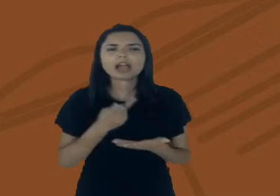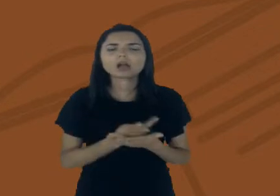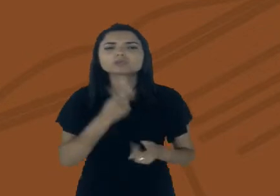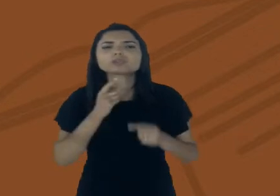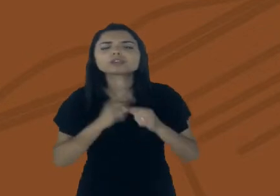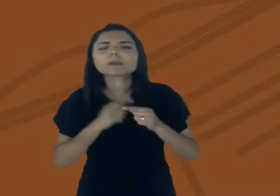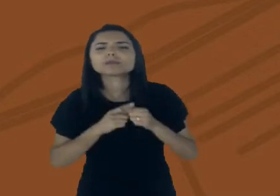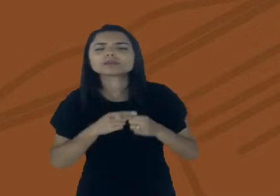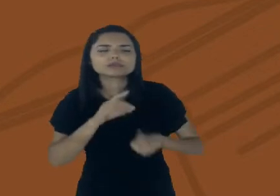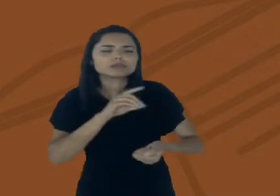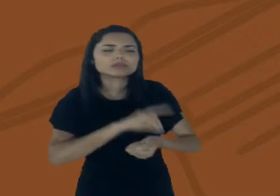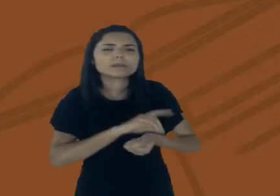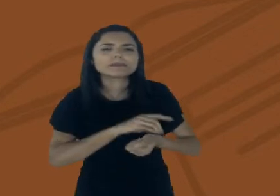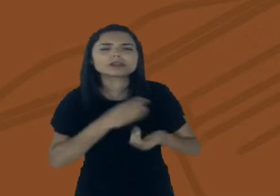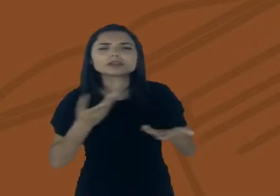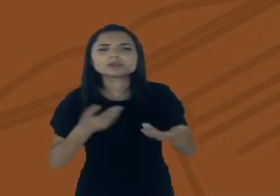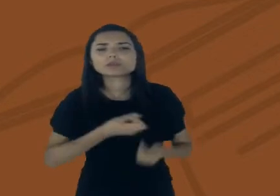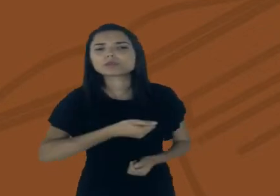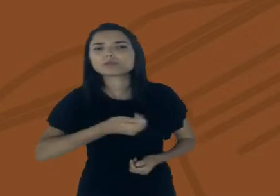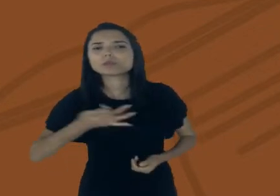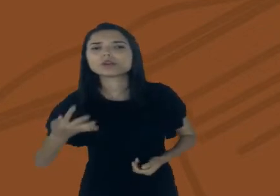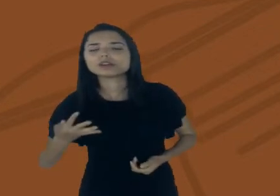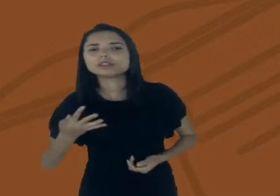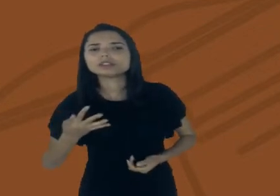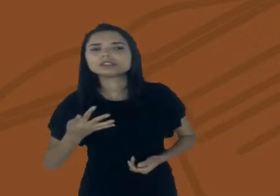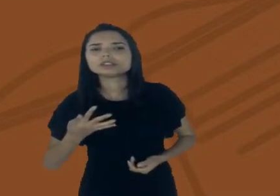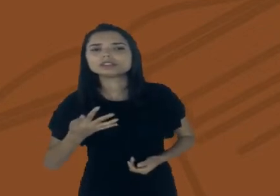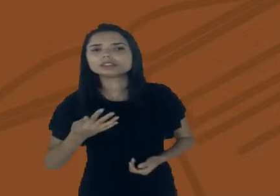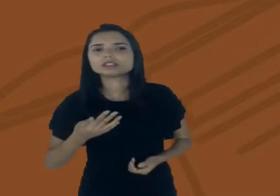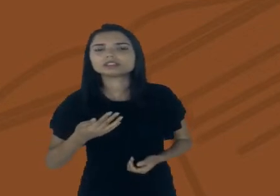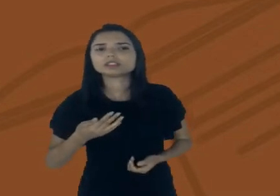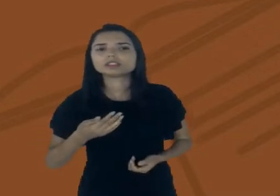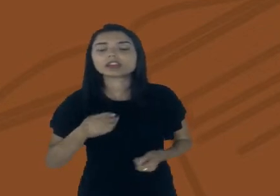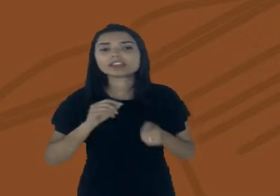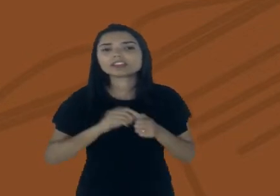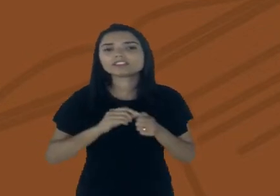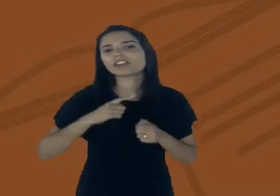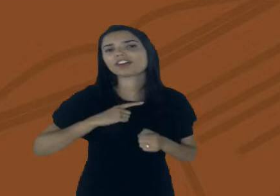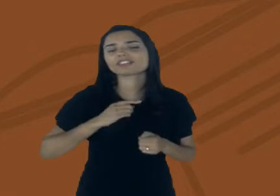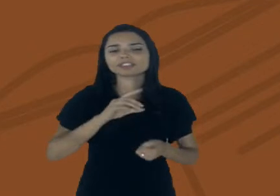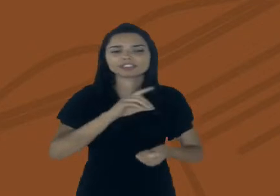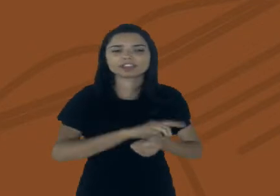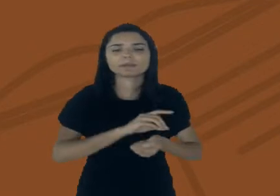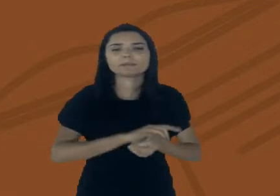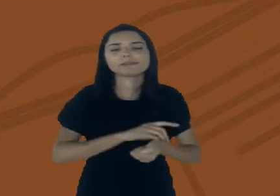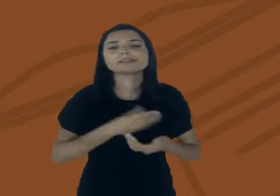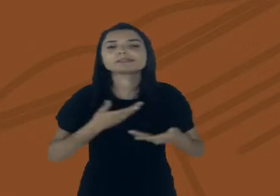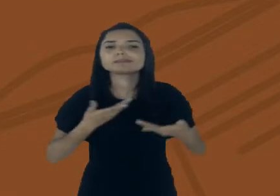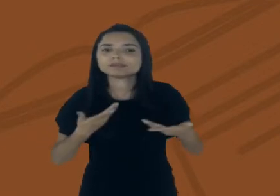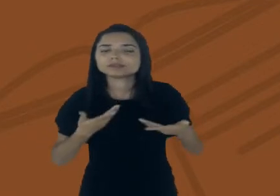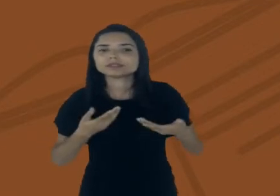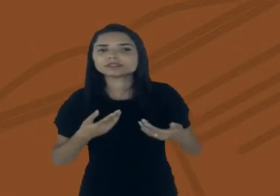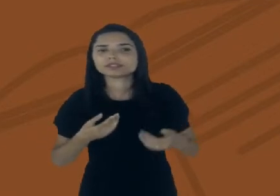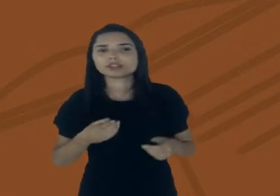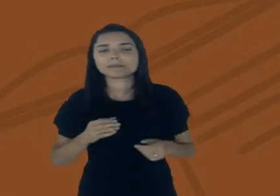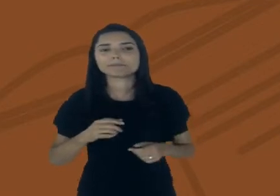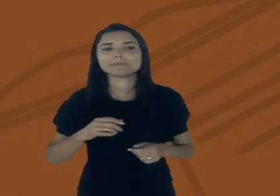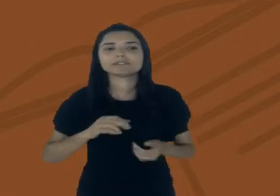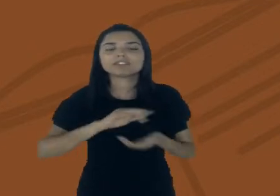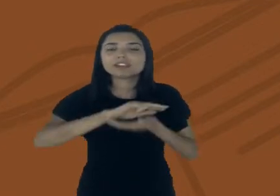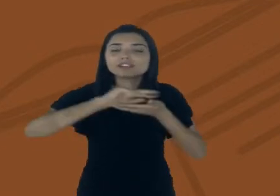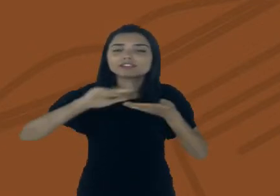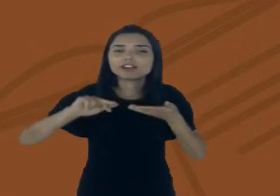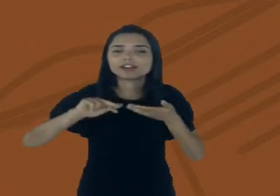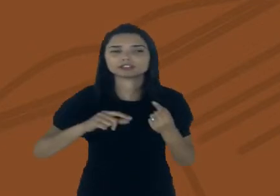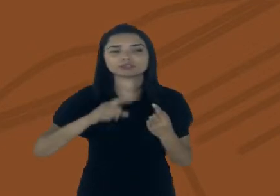diabetes? Então, quais são as causas, o motivo desse tipo de doença? As causas da diabetes podem ser diversas. No